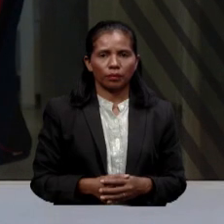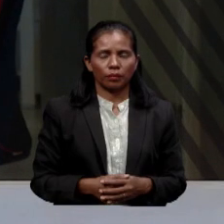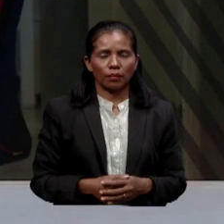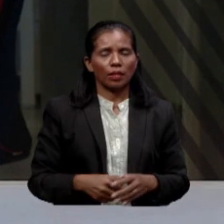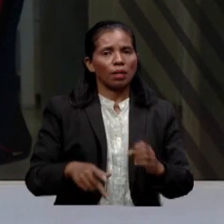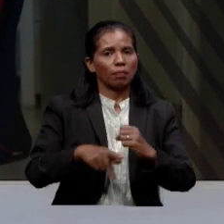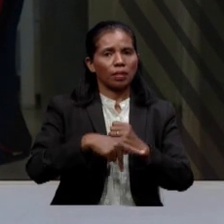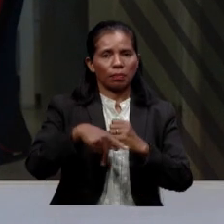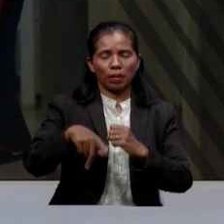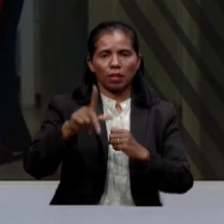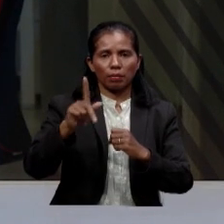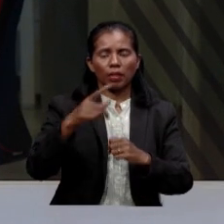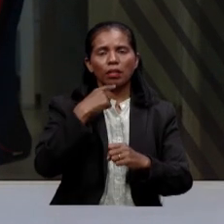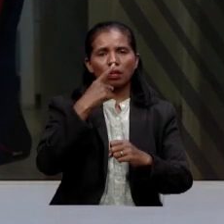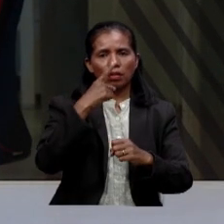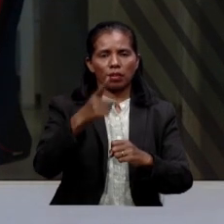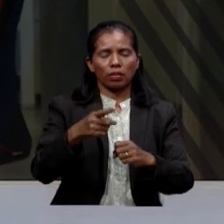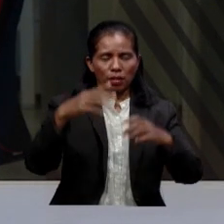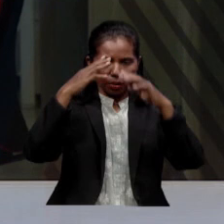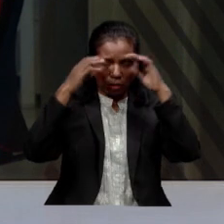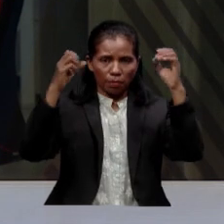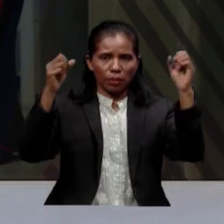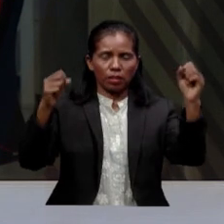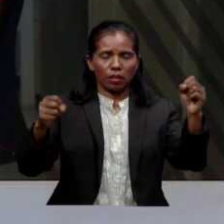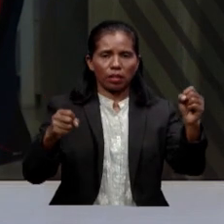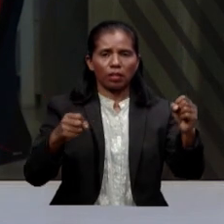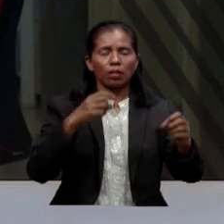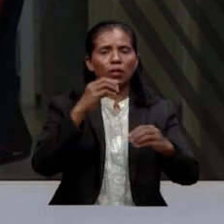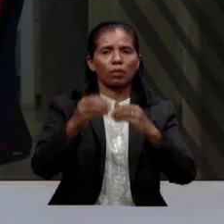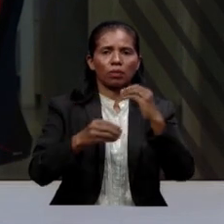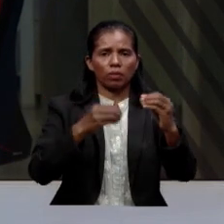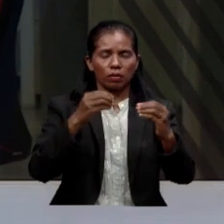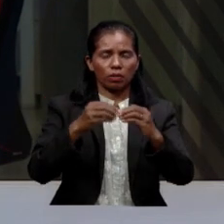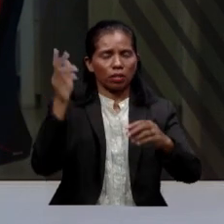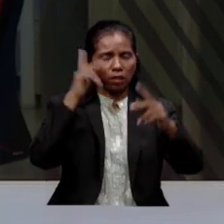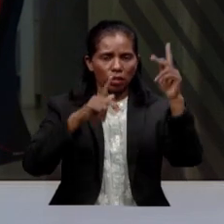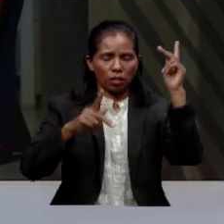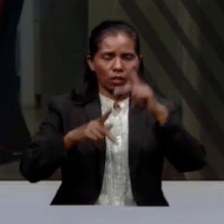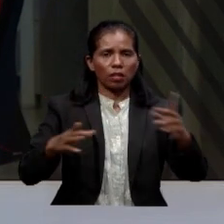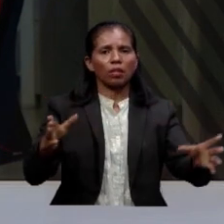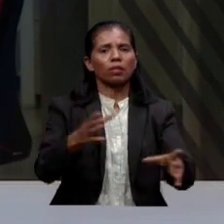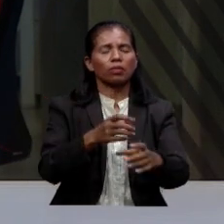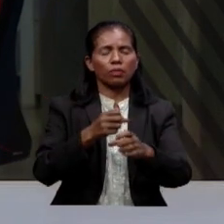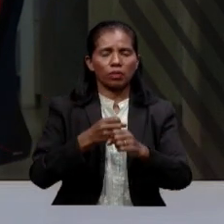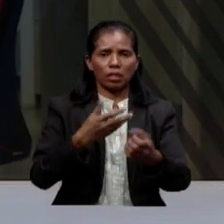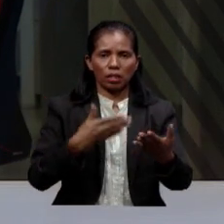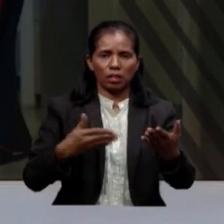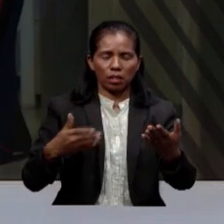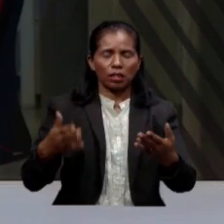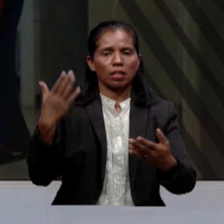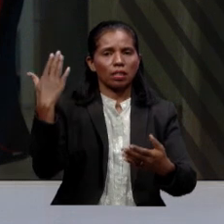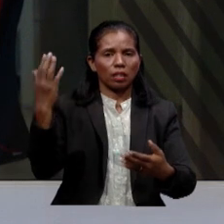Bancada PLP lamenta a intervenção do Presidente da República relaciona o caso Armas Brancas e a residência